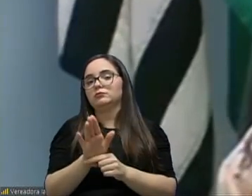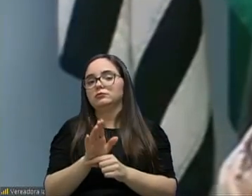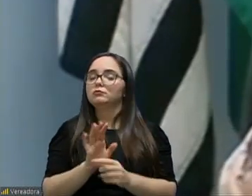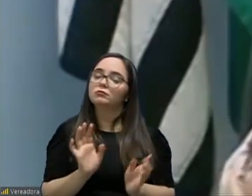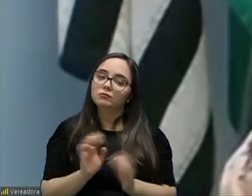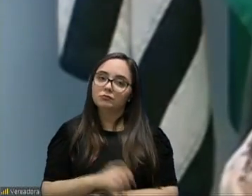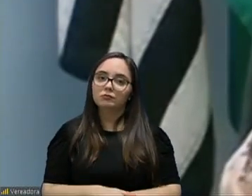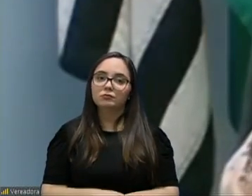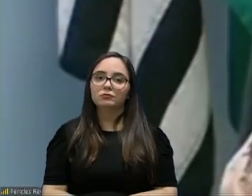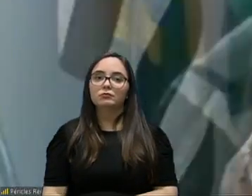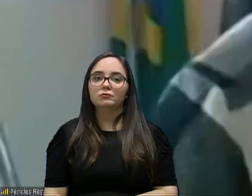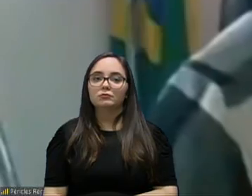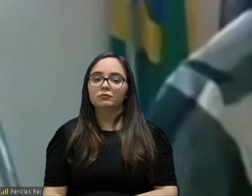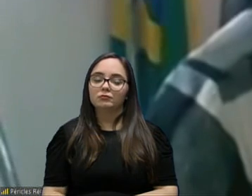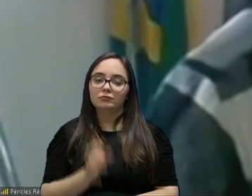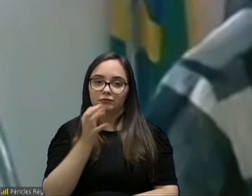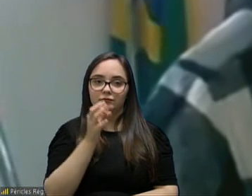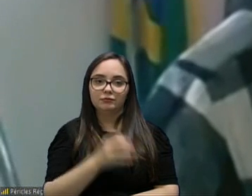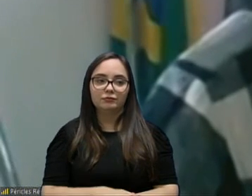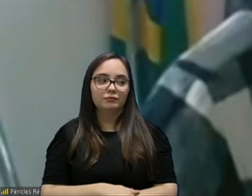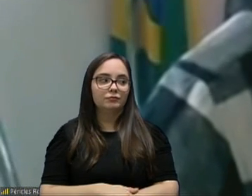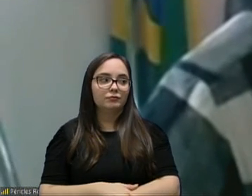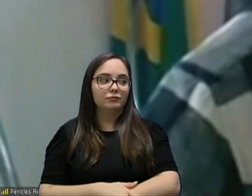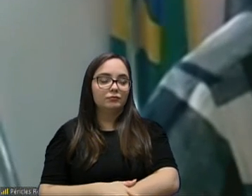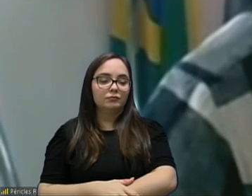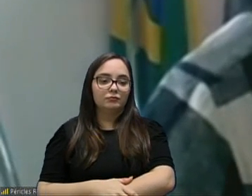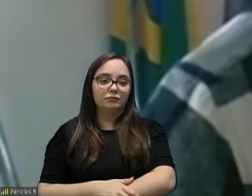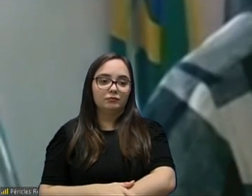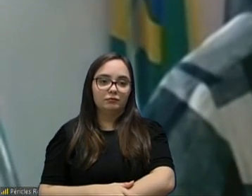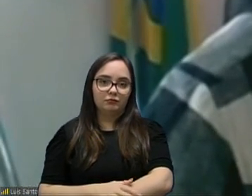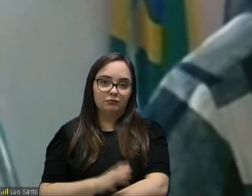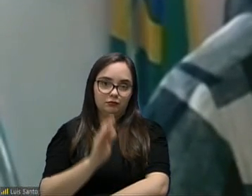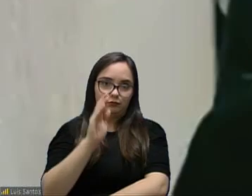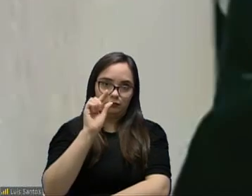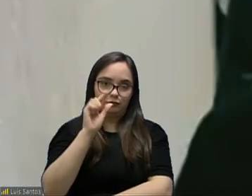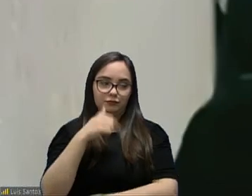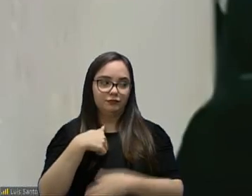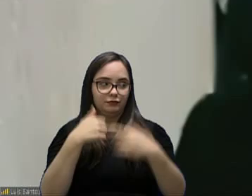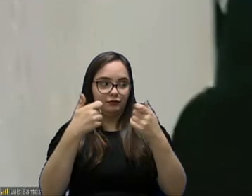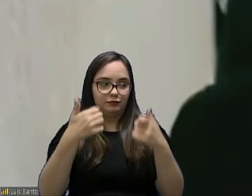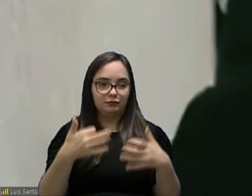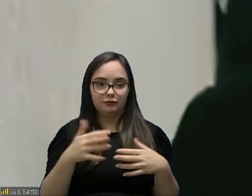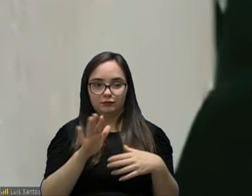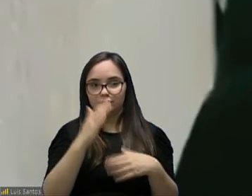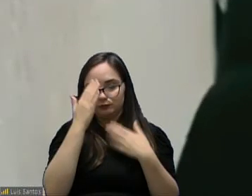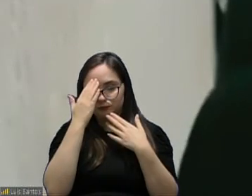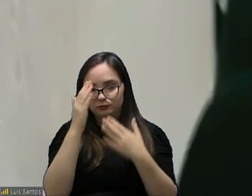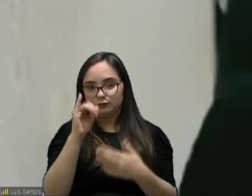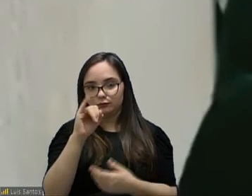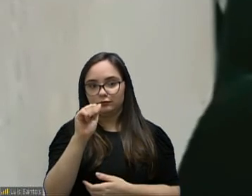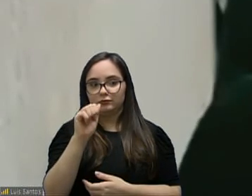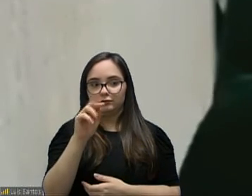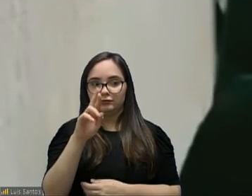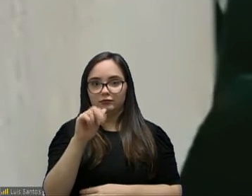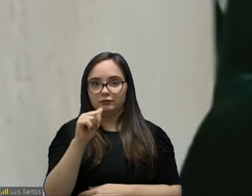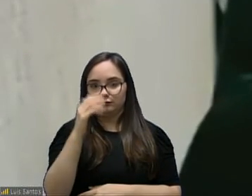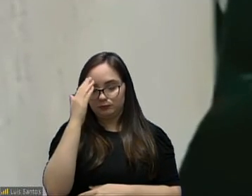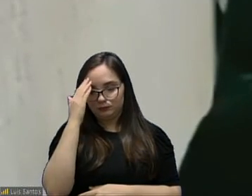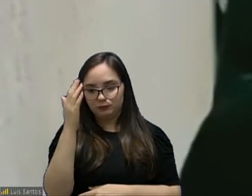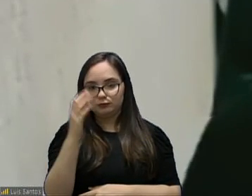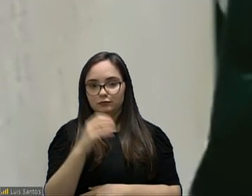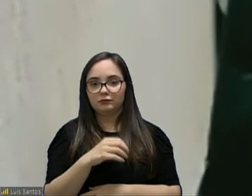situação. Perfeito. Vereador, dá só um minutinho, por favor. Obrigado, vereador Iara, pela